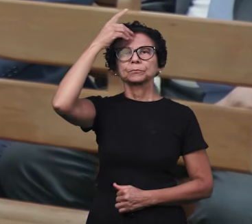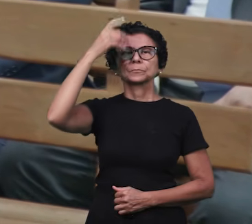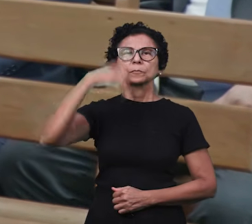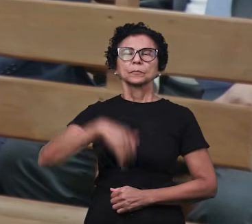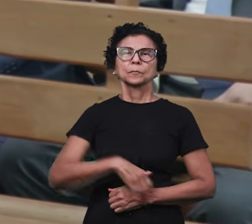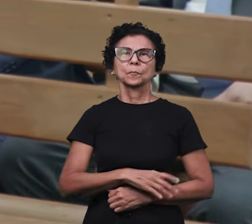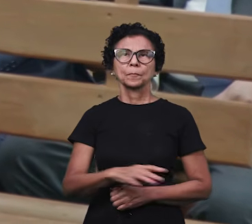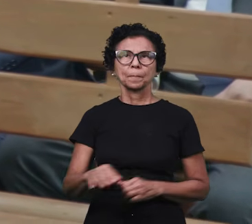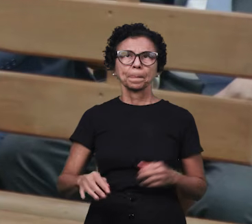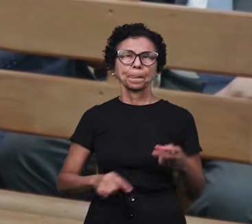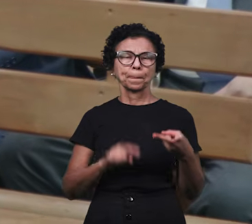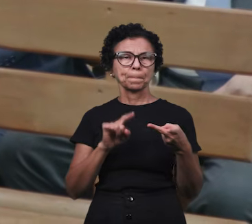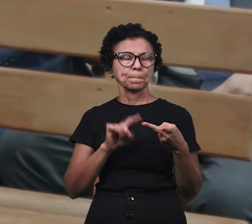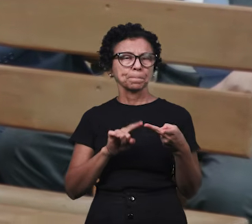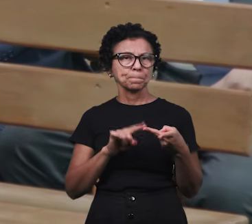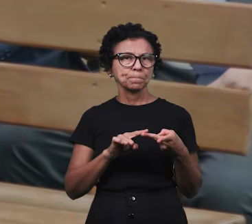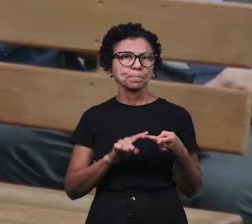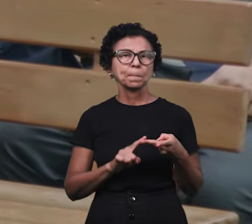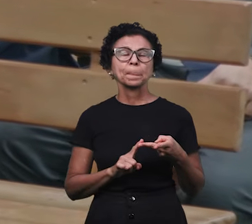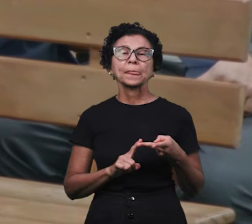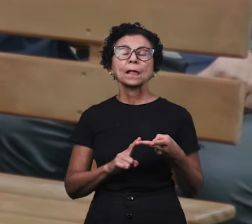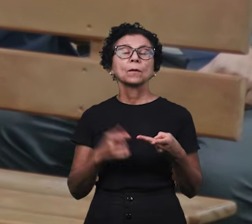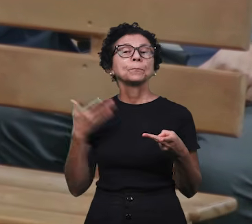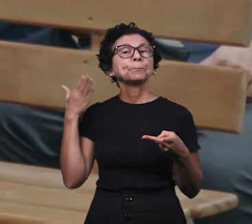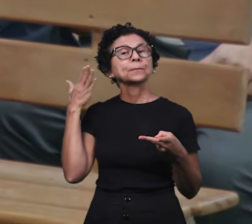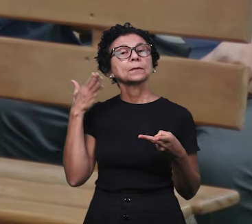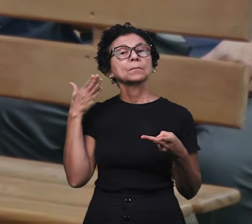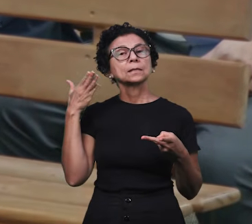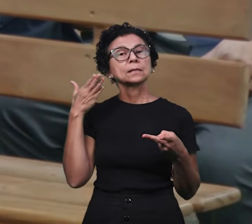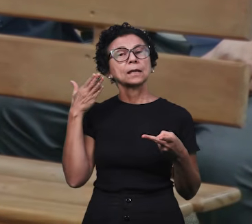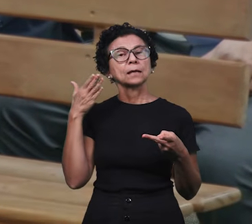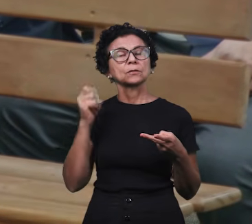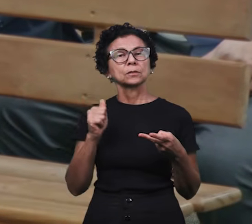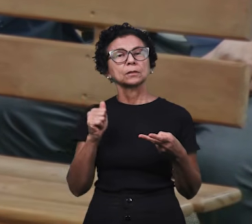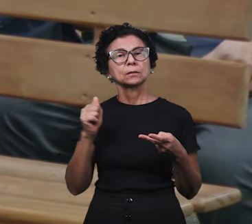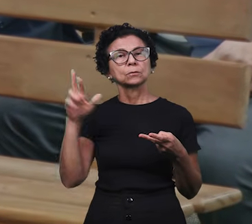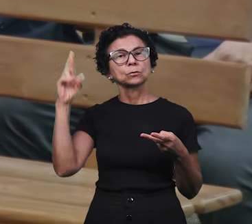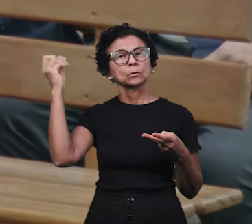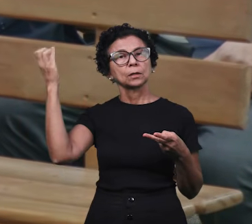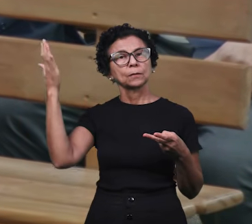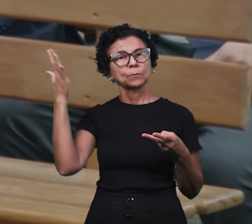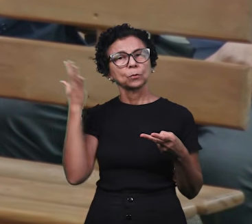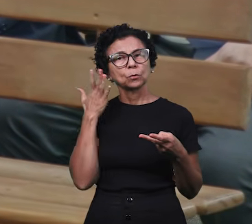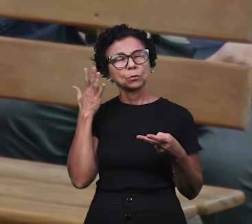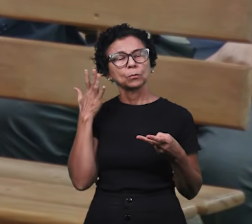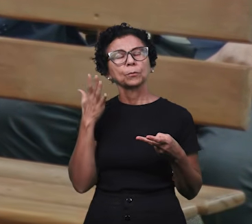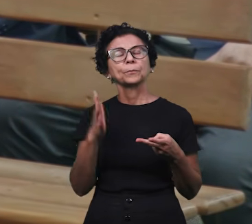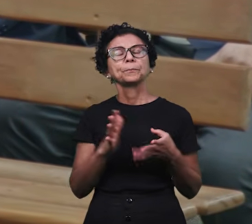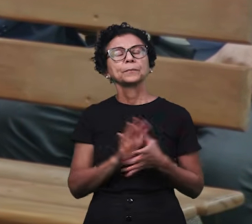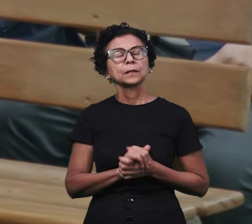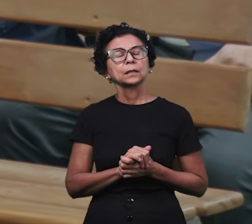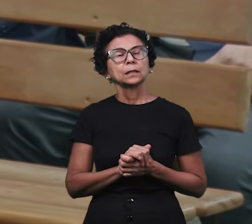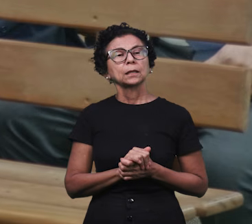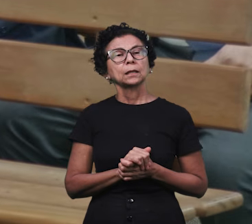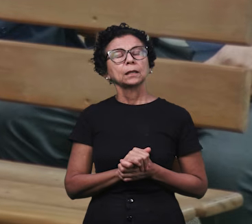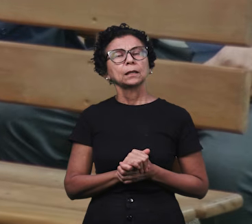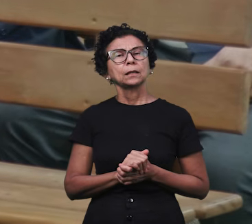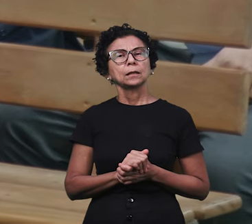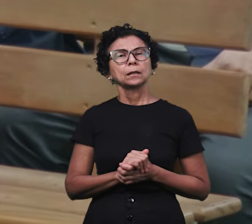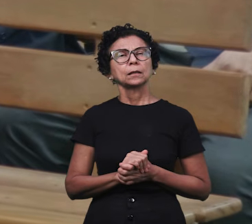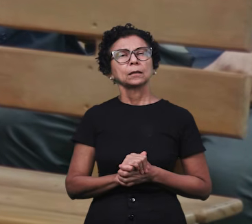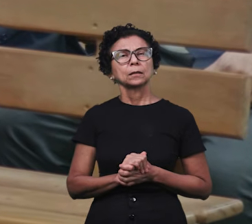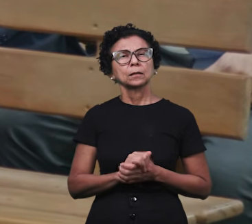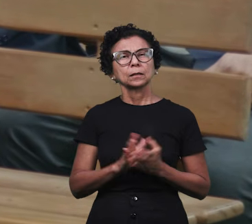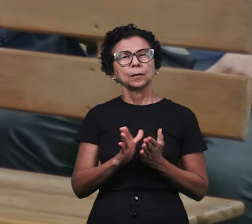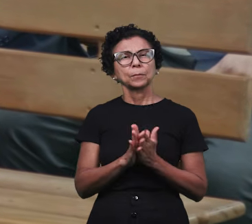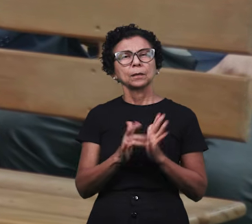pelos dons espirituais. Na segunda parte, foi trazida uma palavra revelada por Deus, falando sobre a convocação